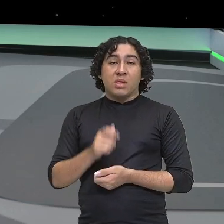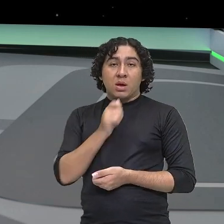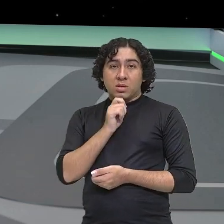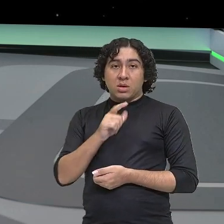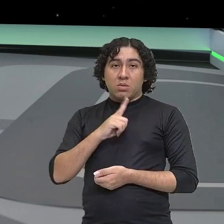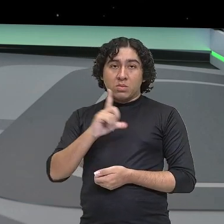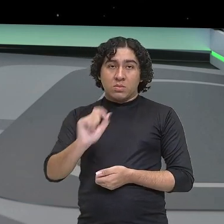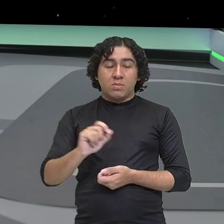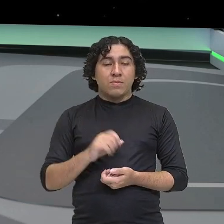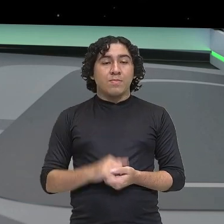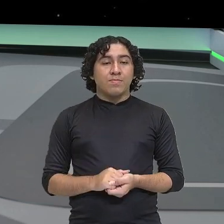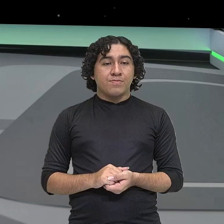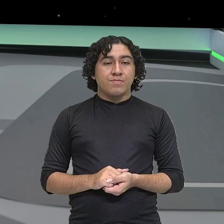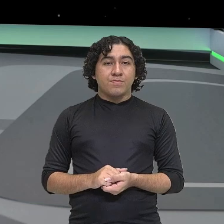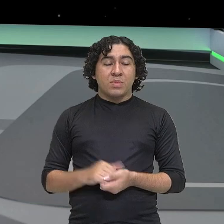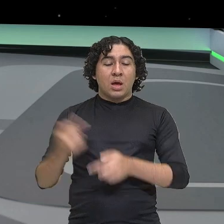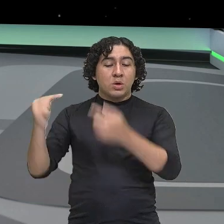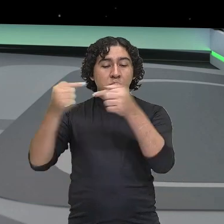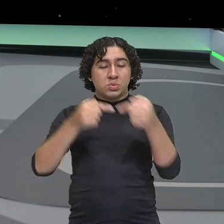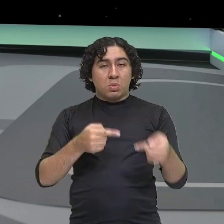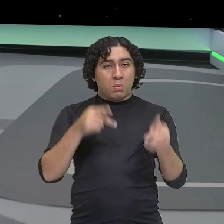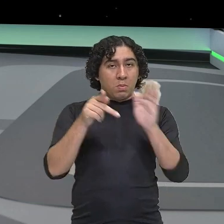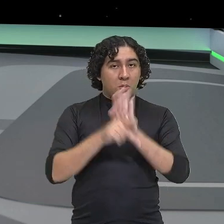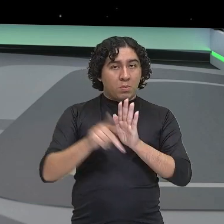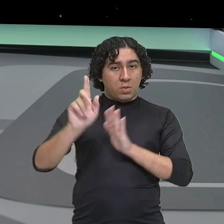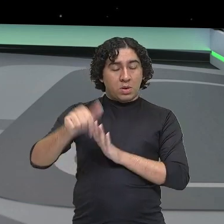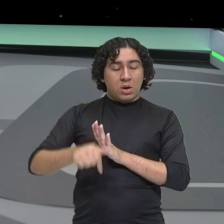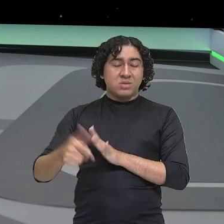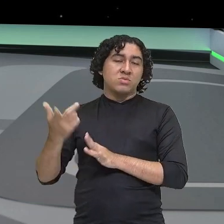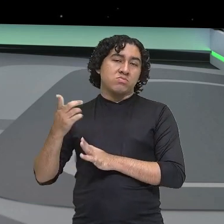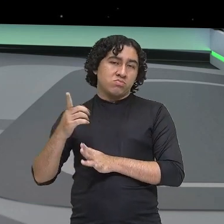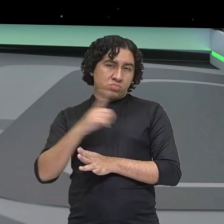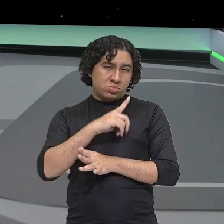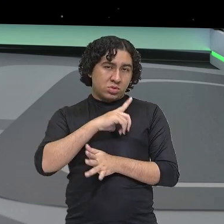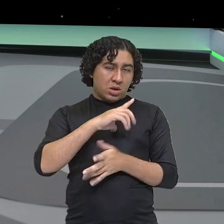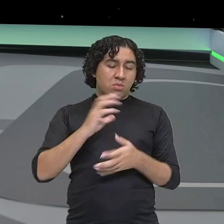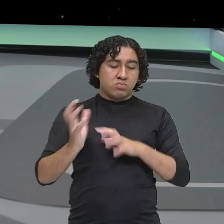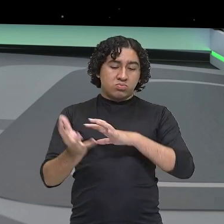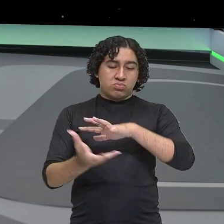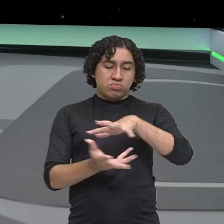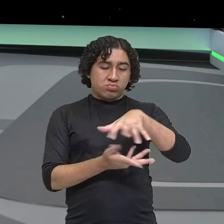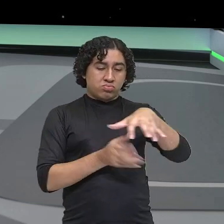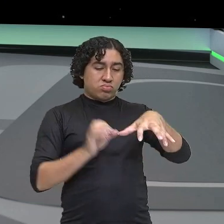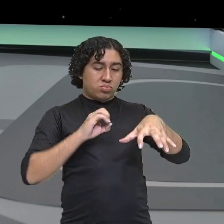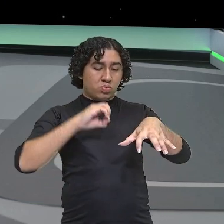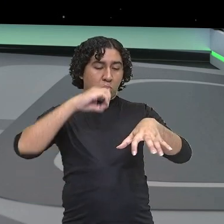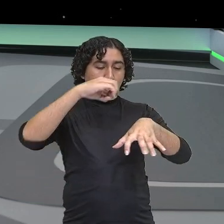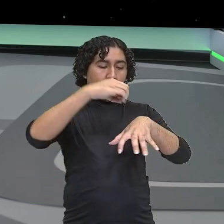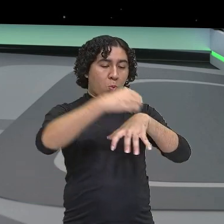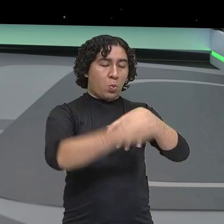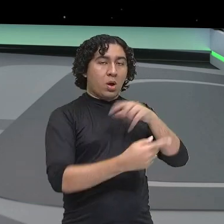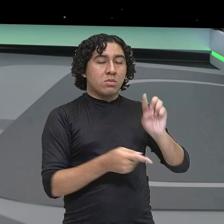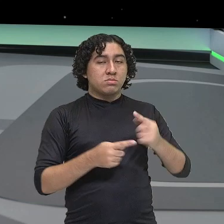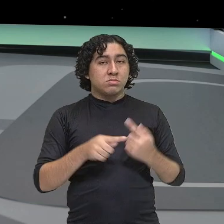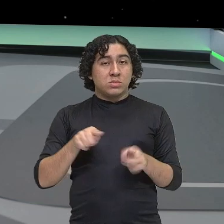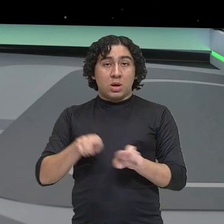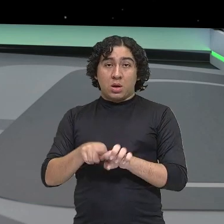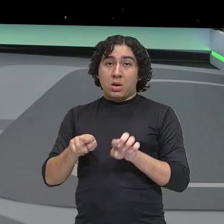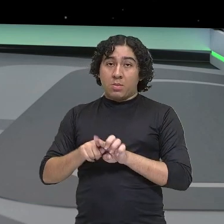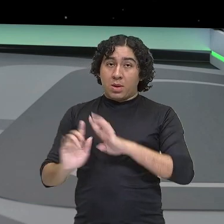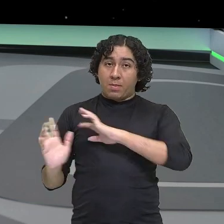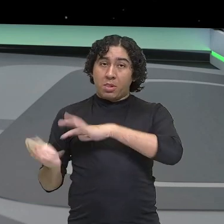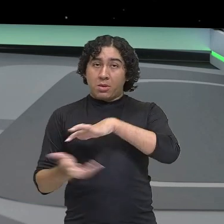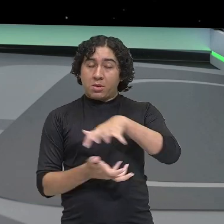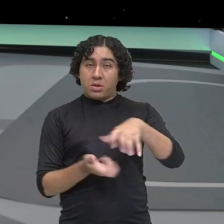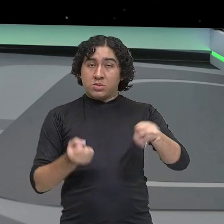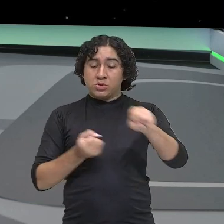aí, na discussão do movimento dos satélites naturais e planetas do sistema